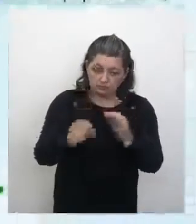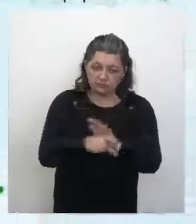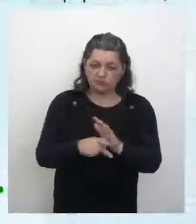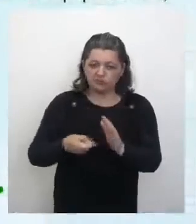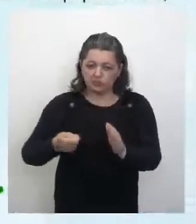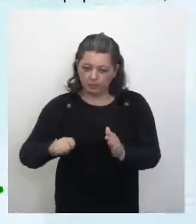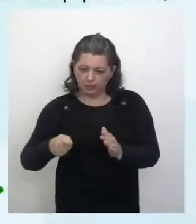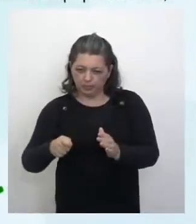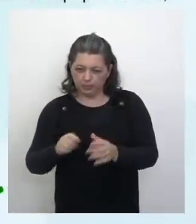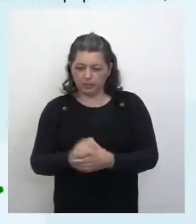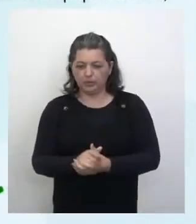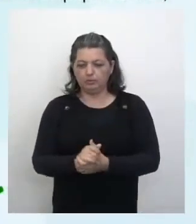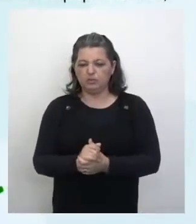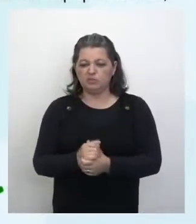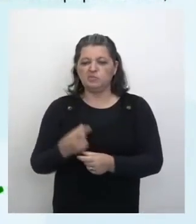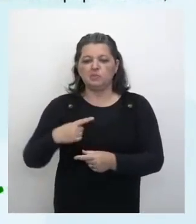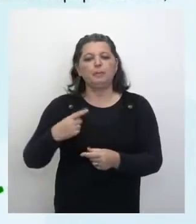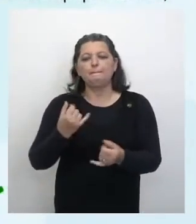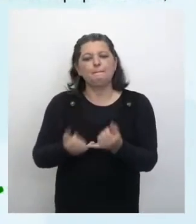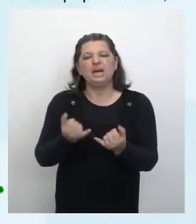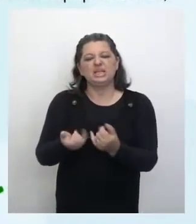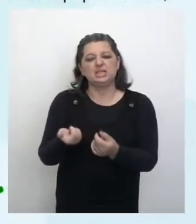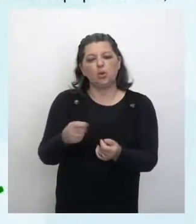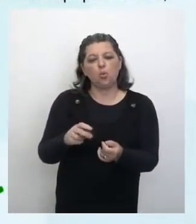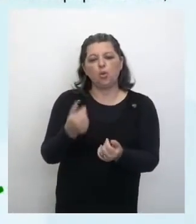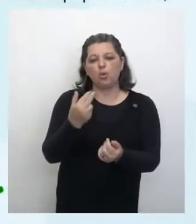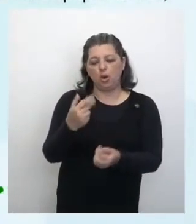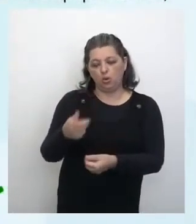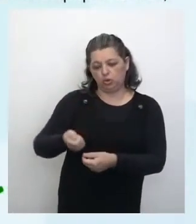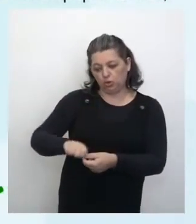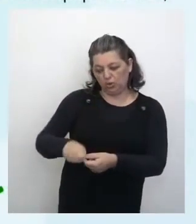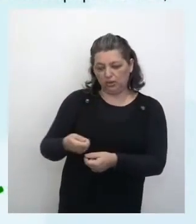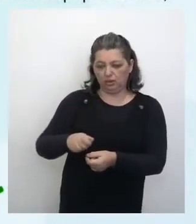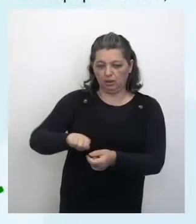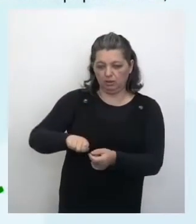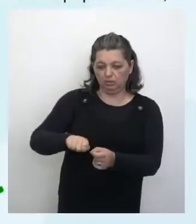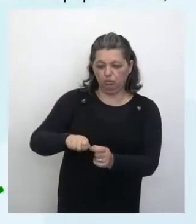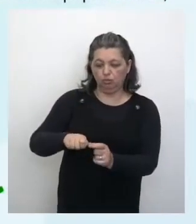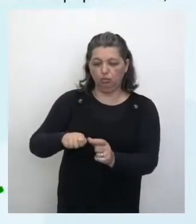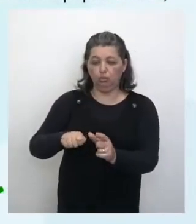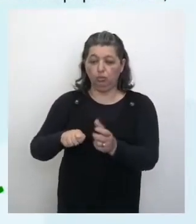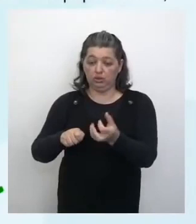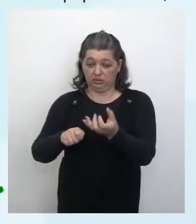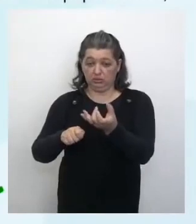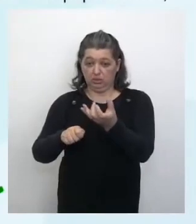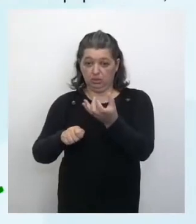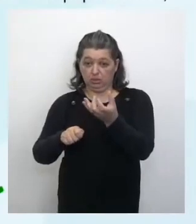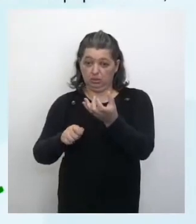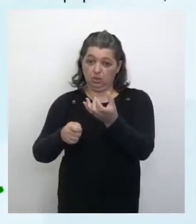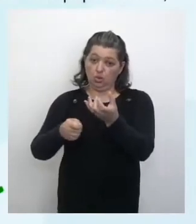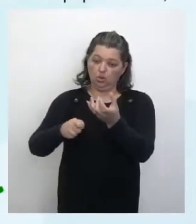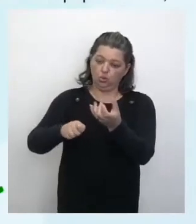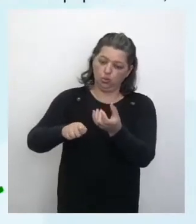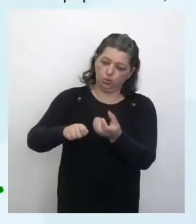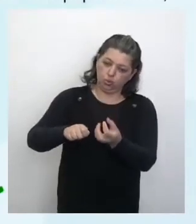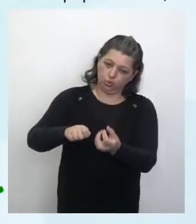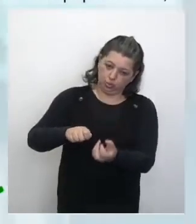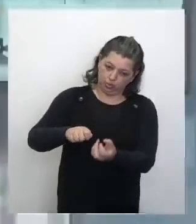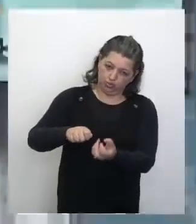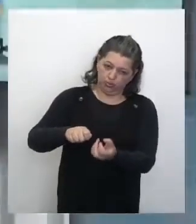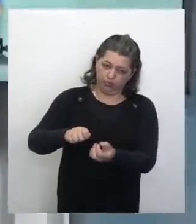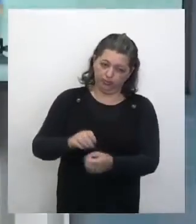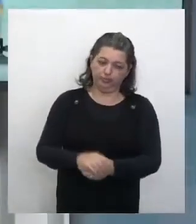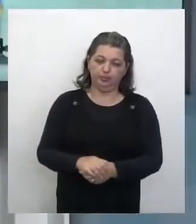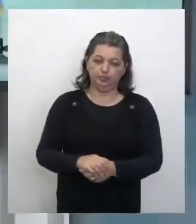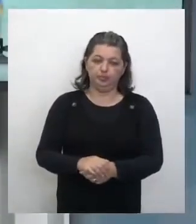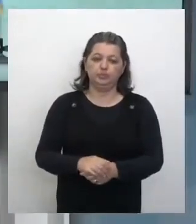Bunsen tem uma torneirinha que você pode aumentar ou diminuir a chama. Então, isso que é a regulagem do bico de Bunsen,